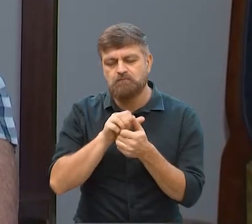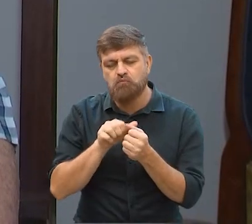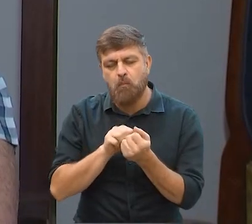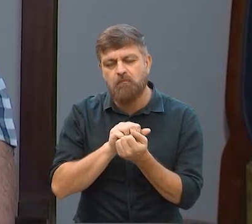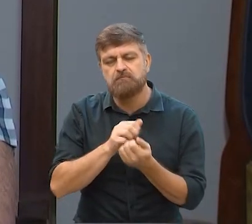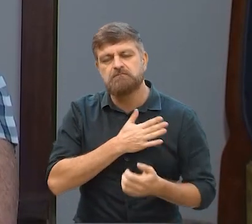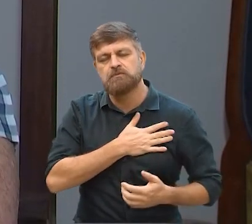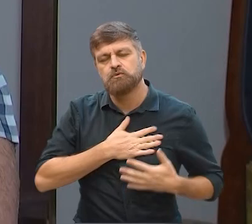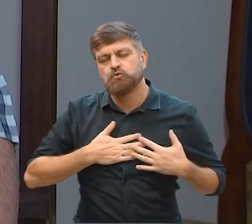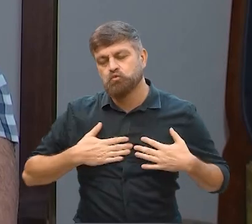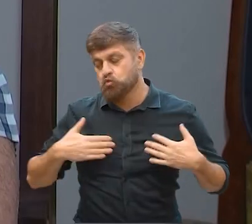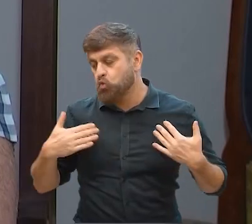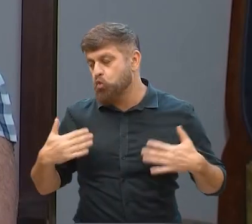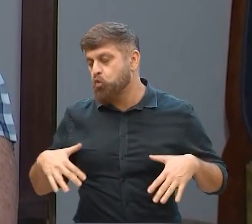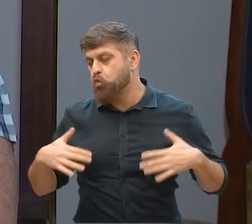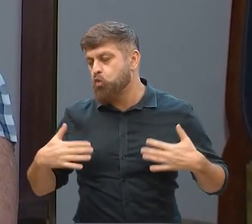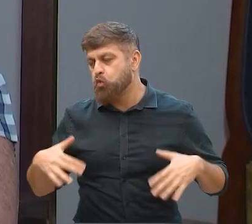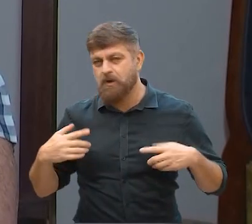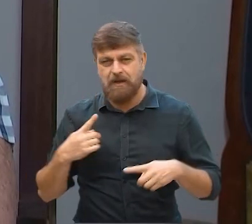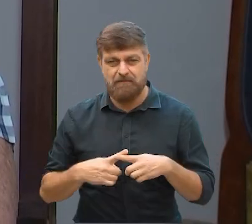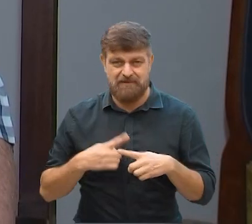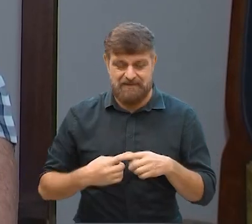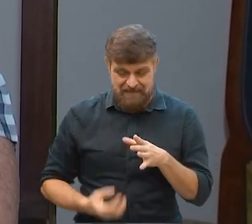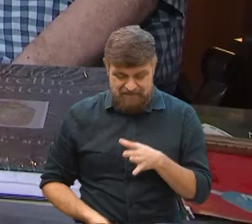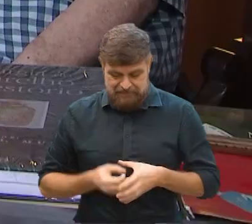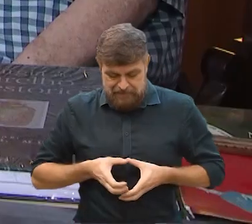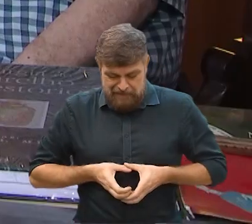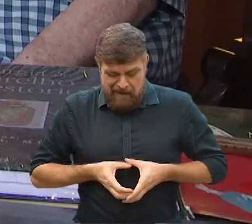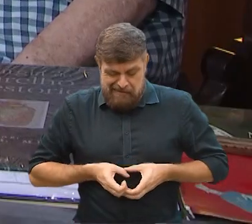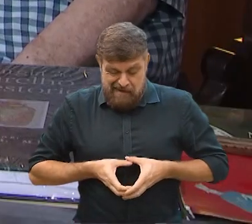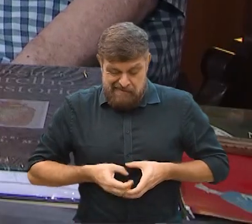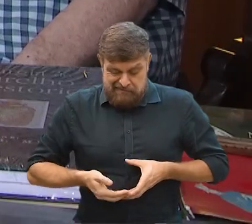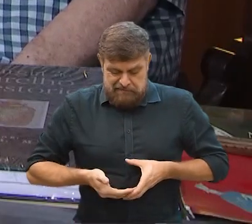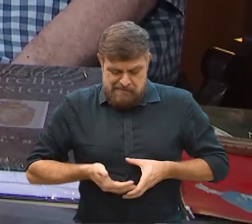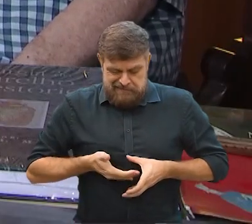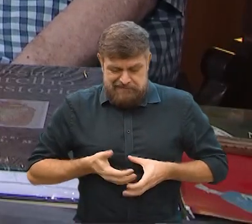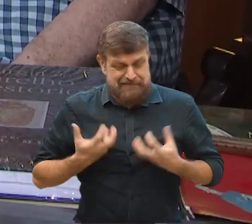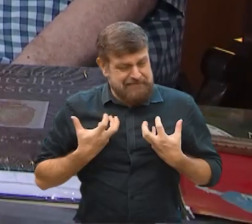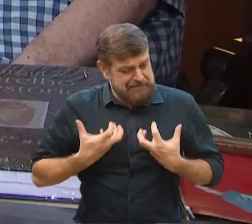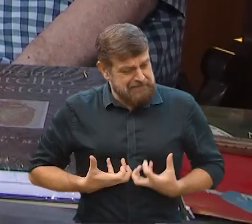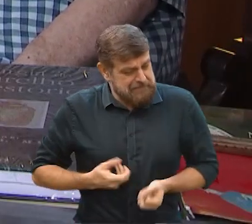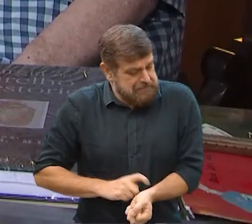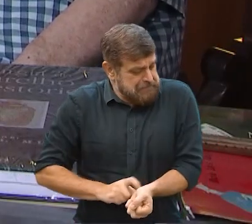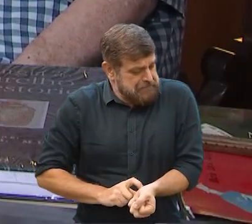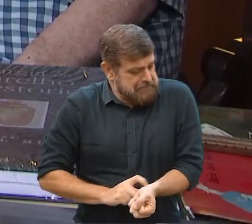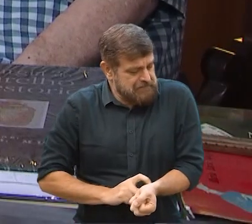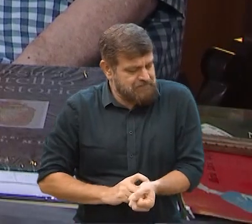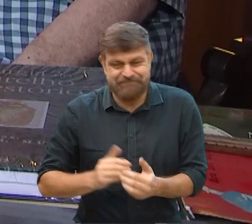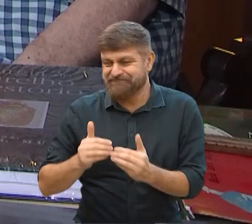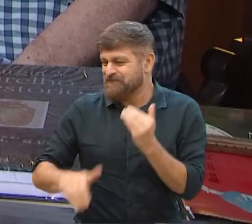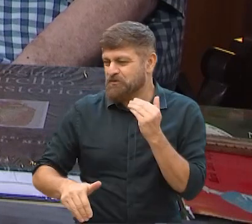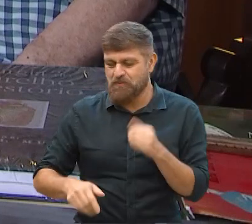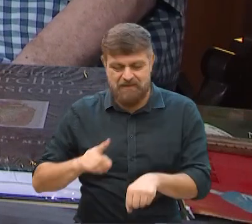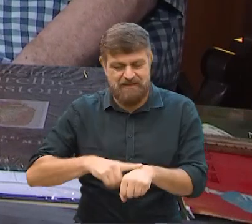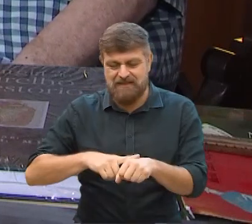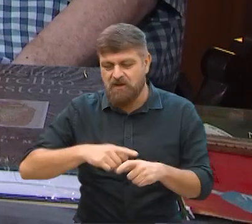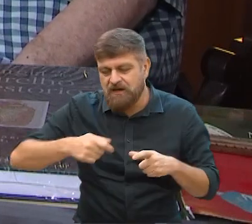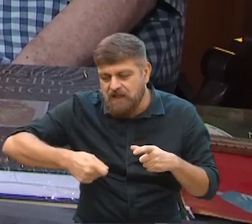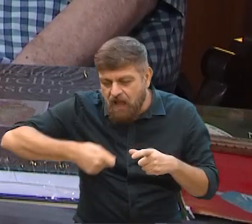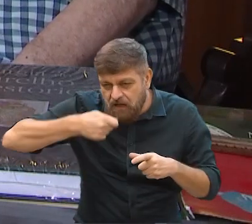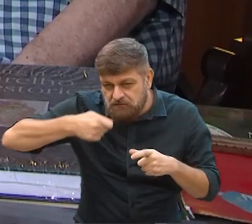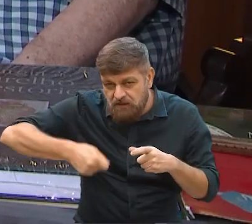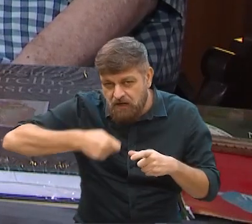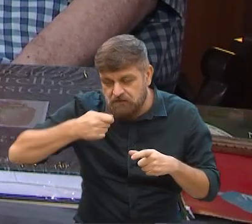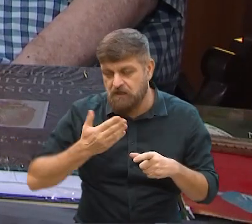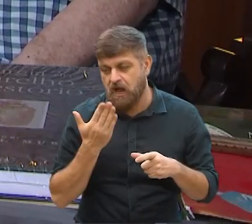estar mais calmos, por causa desse problema da acidez. O estresse, o nervosismo, a ansiedade aumentam muito